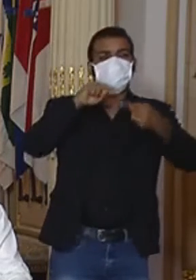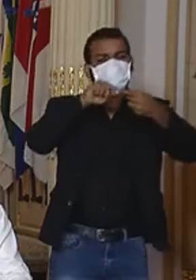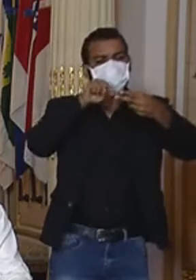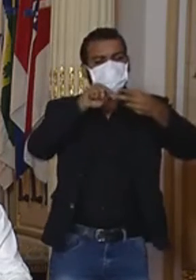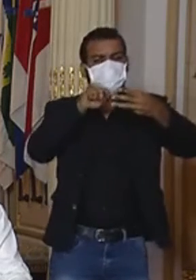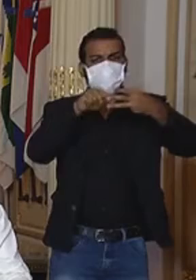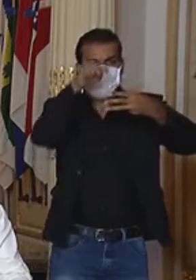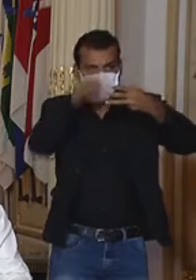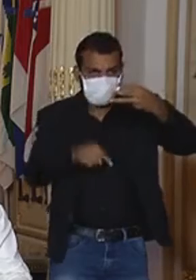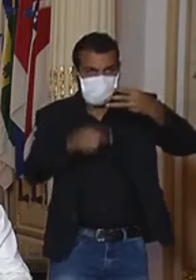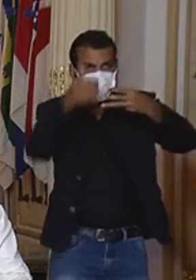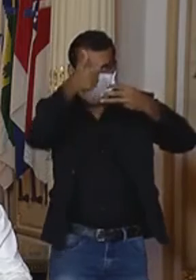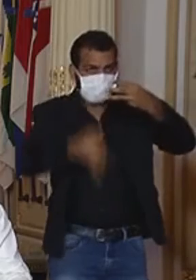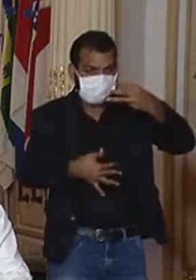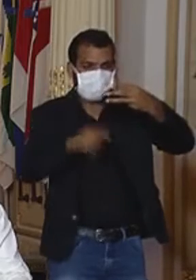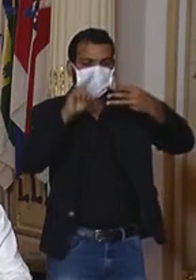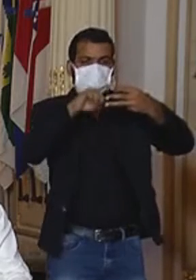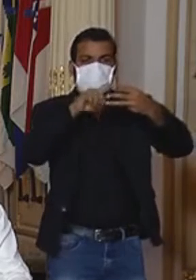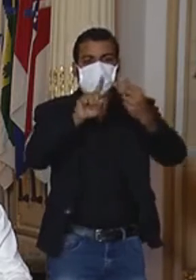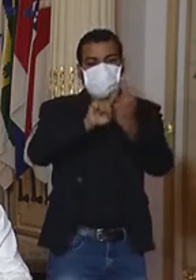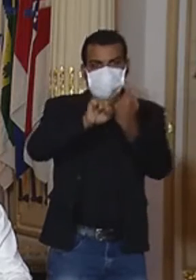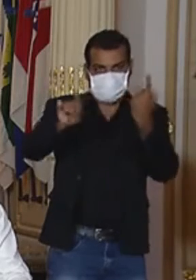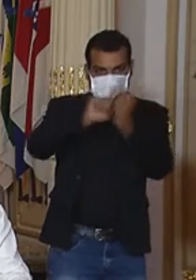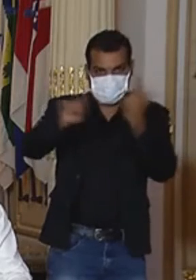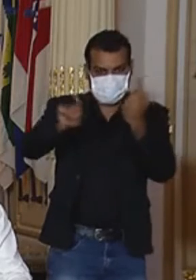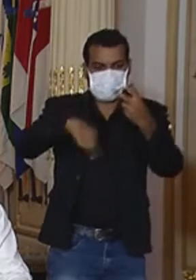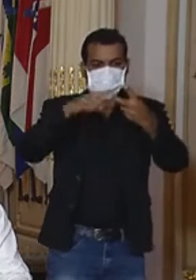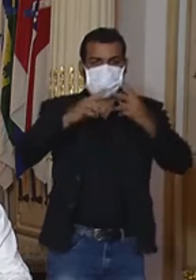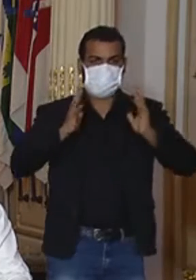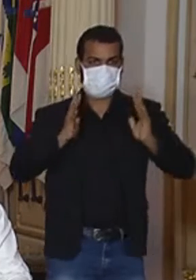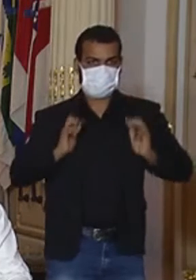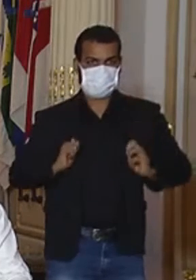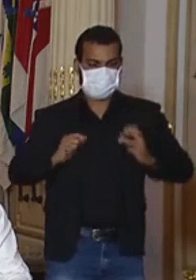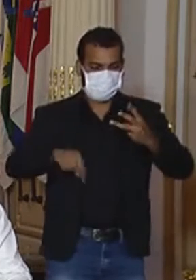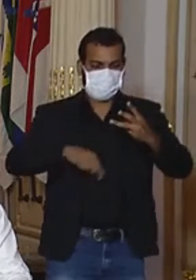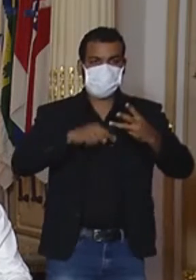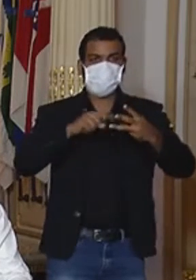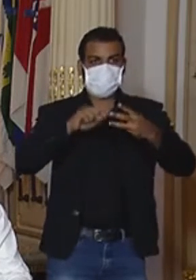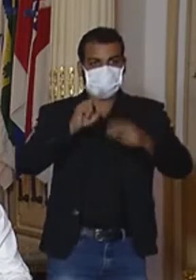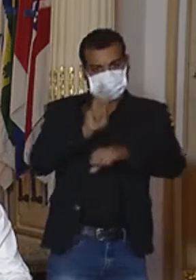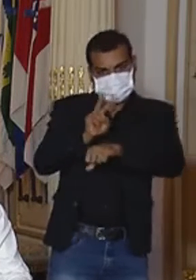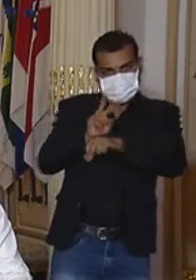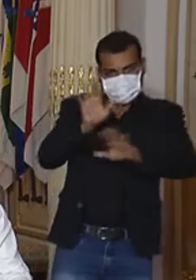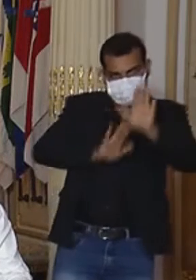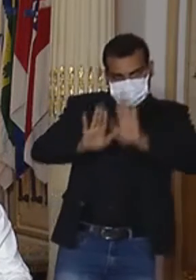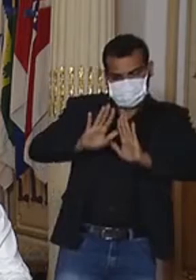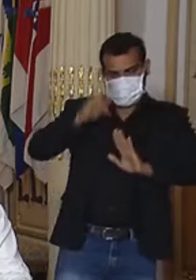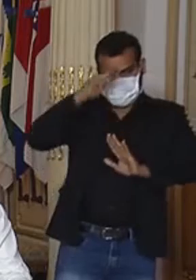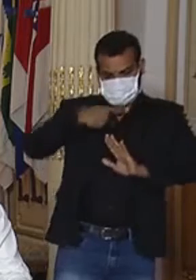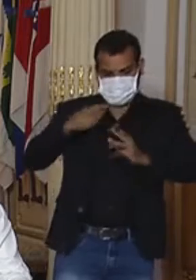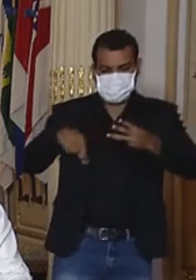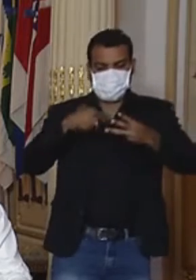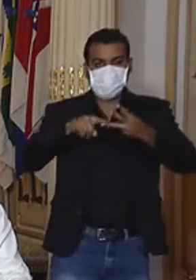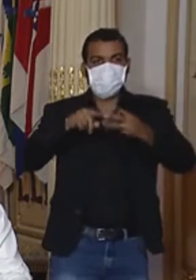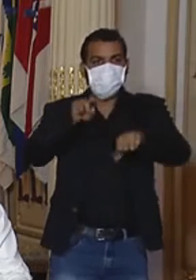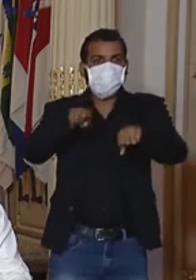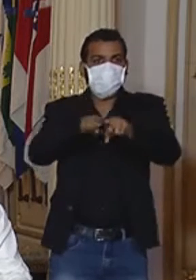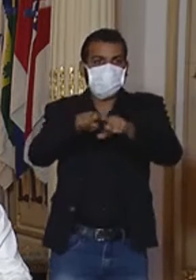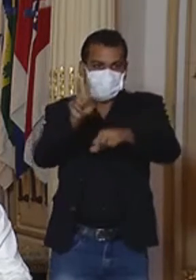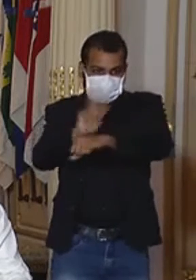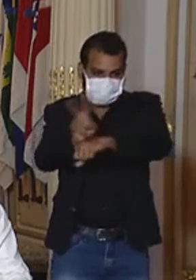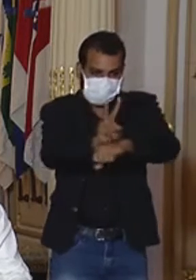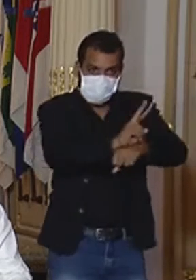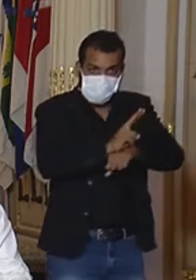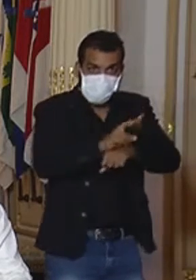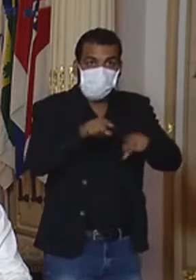três eixos que tratam sobre distanciamento social higiene toda a parte de prevenção e monitoramento que serão